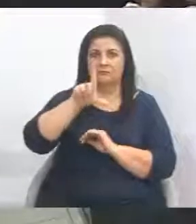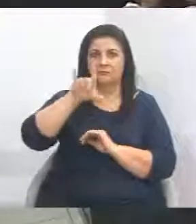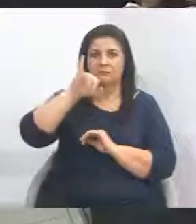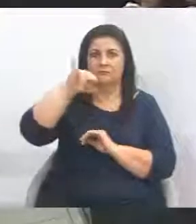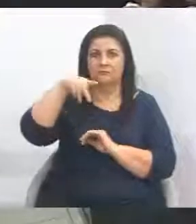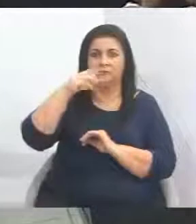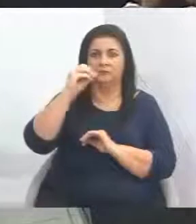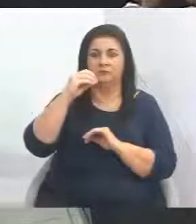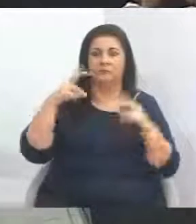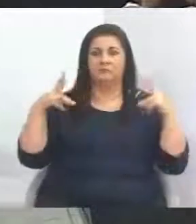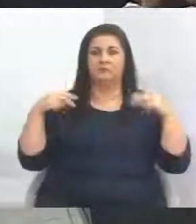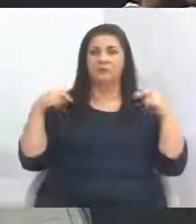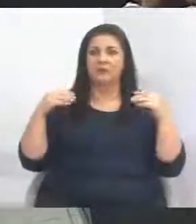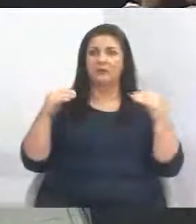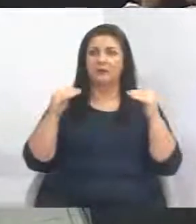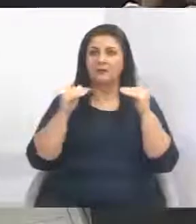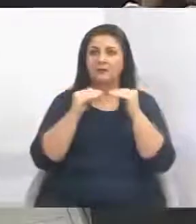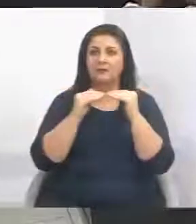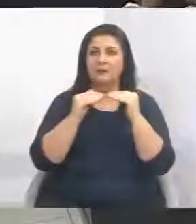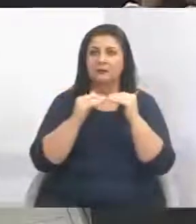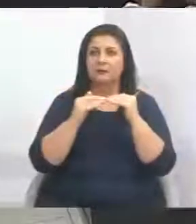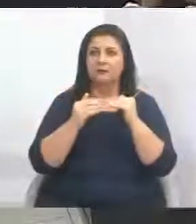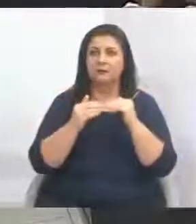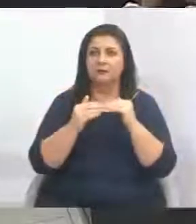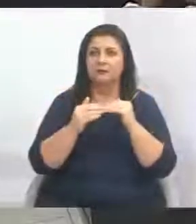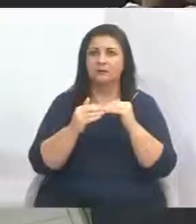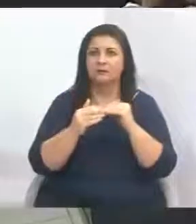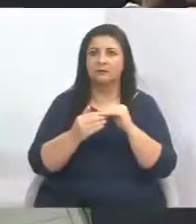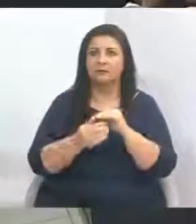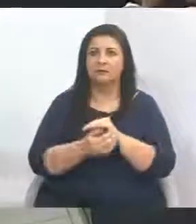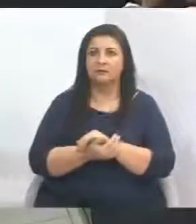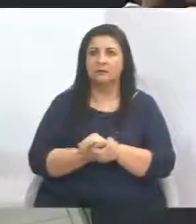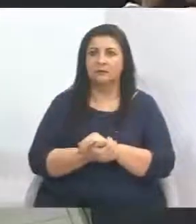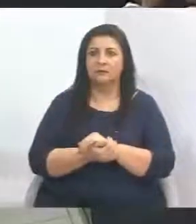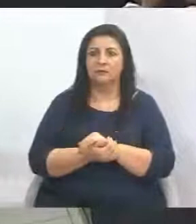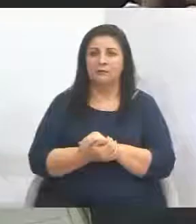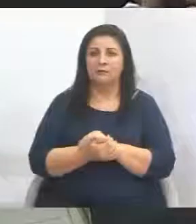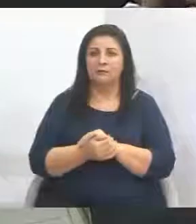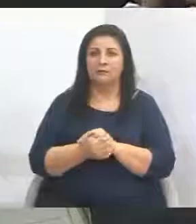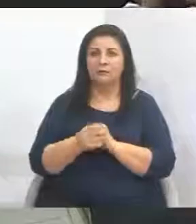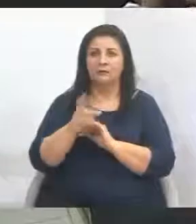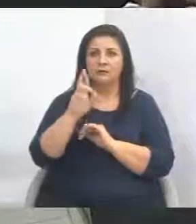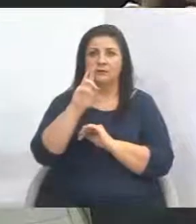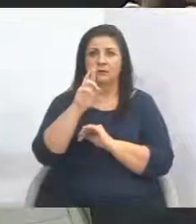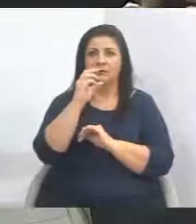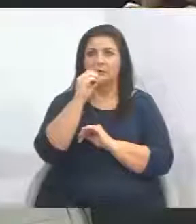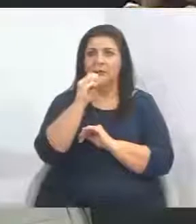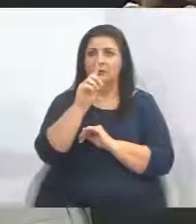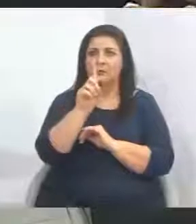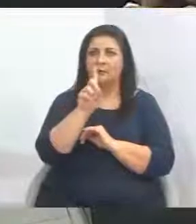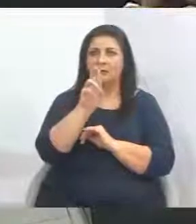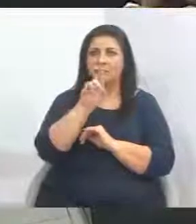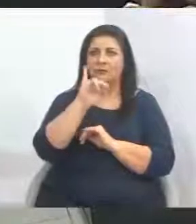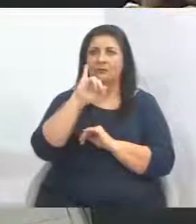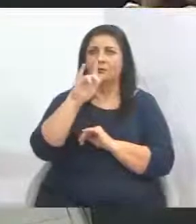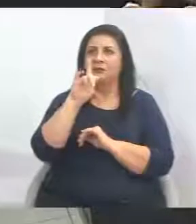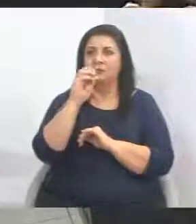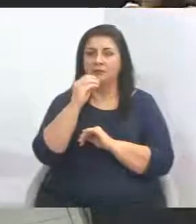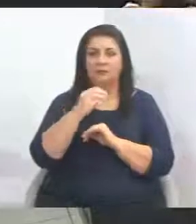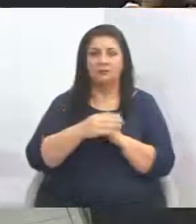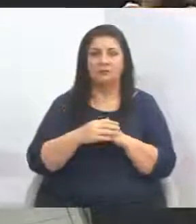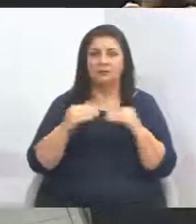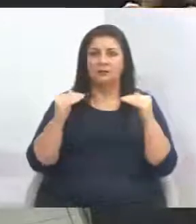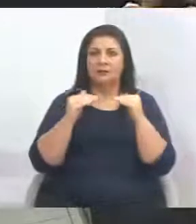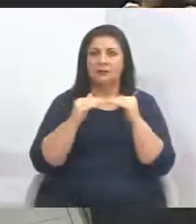Condutores? Favorável ao veto. Como vota o vereador Dr. Rodrigo Salomão? Favorável ao